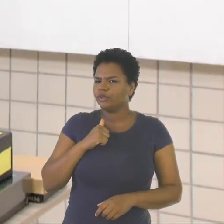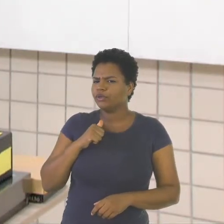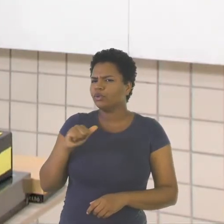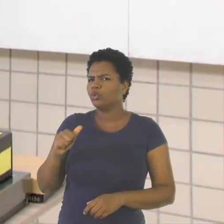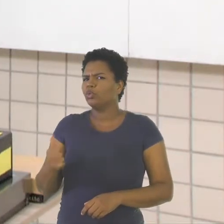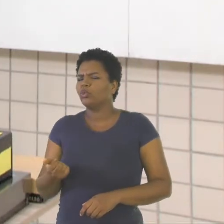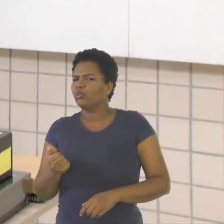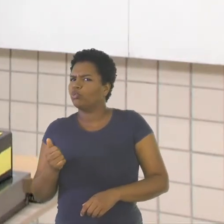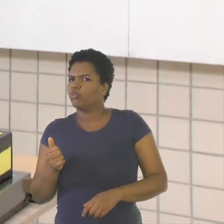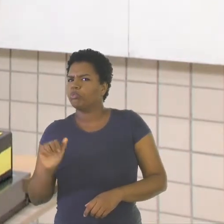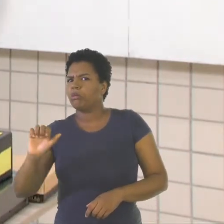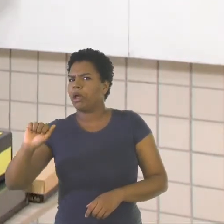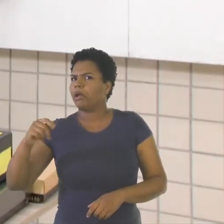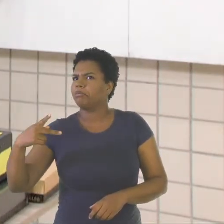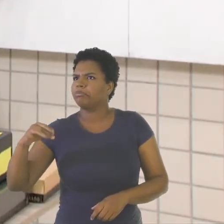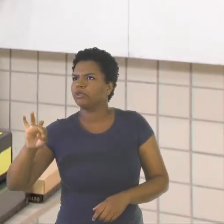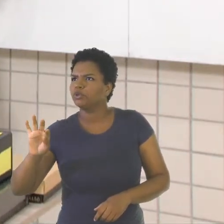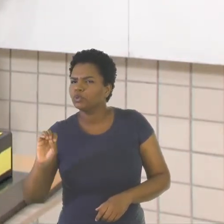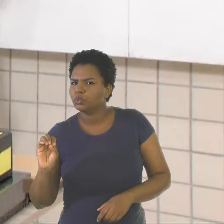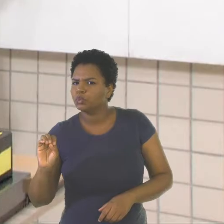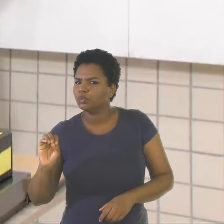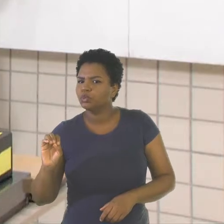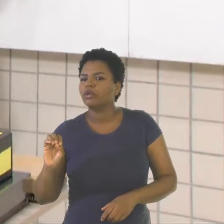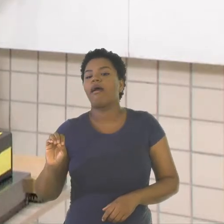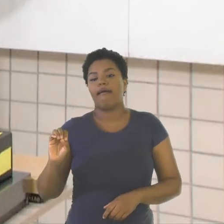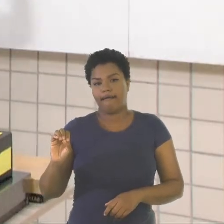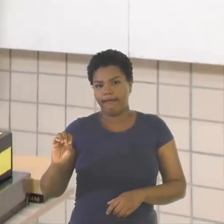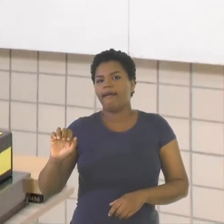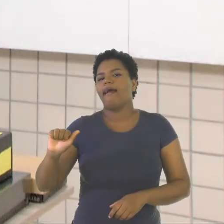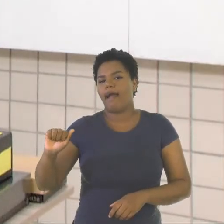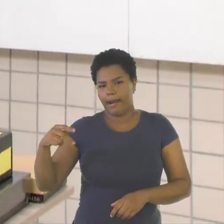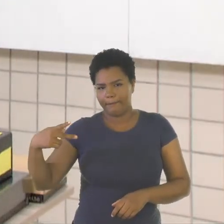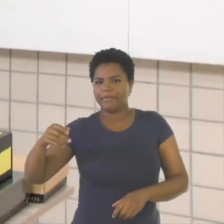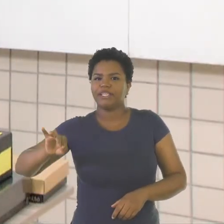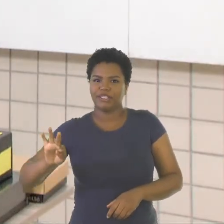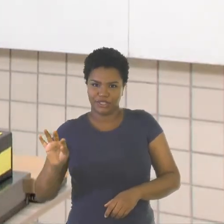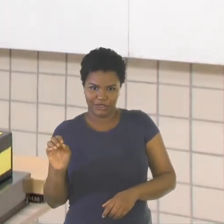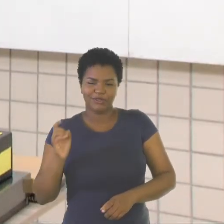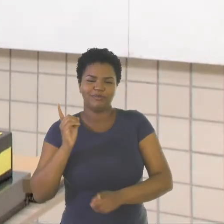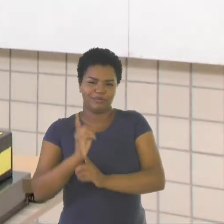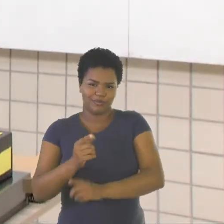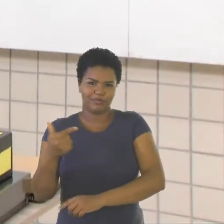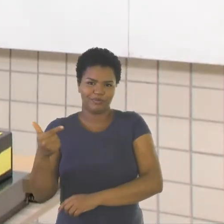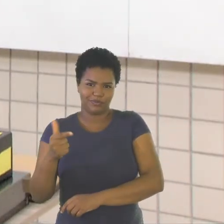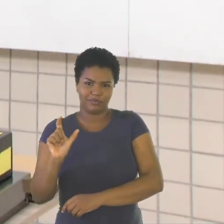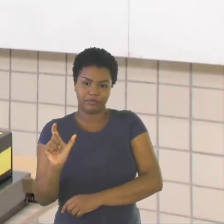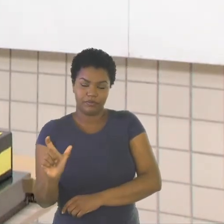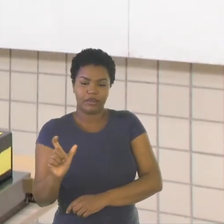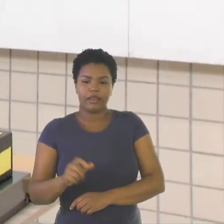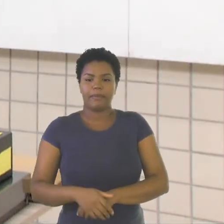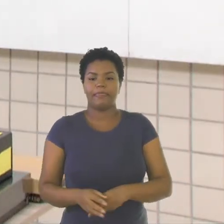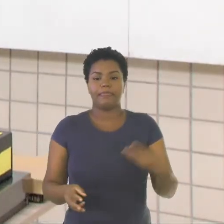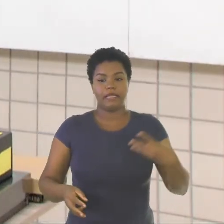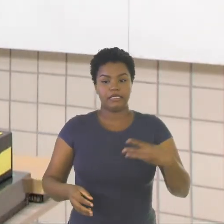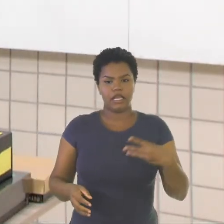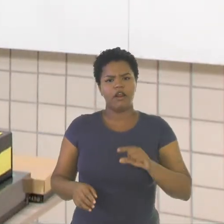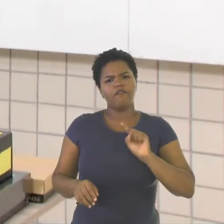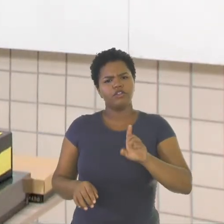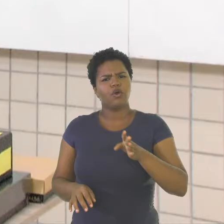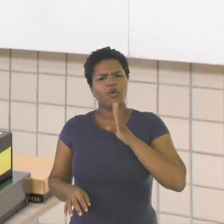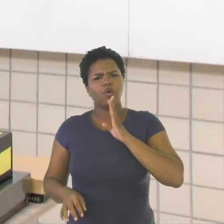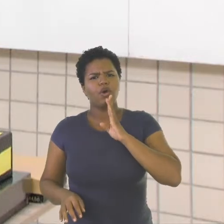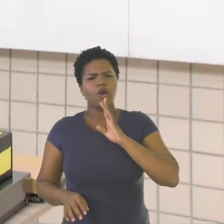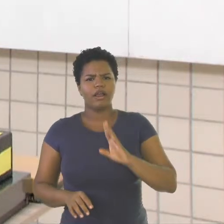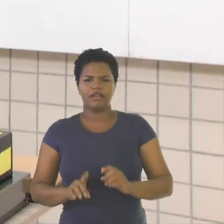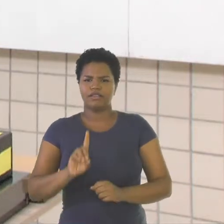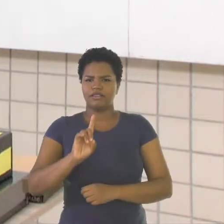apito? Encontramos a segunda palavra. Vamos à terceira. Você conhece o Daniel?